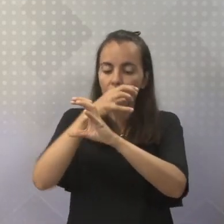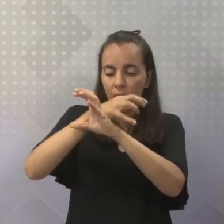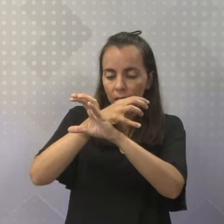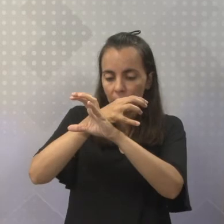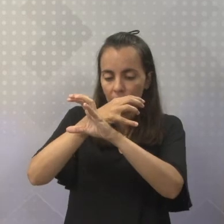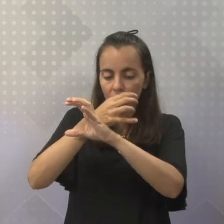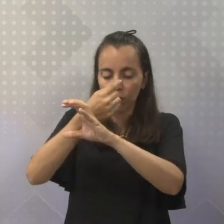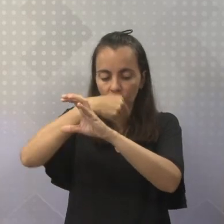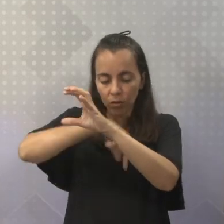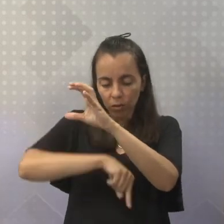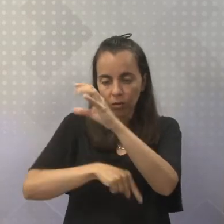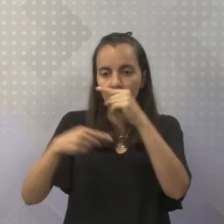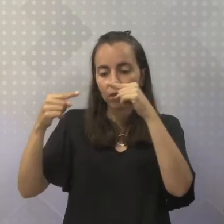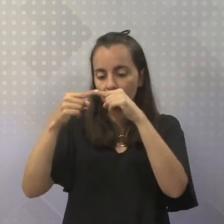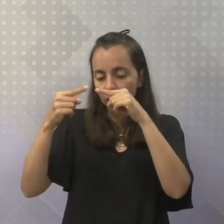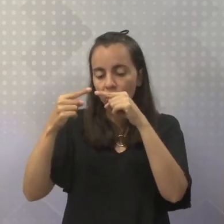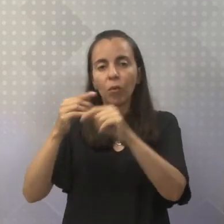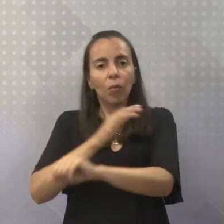esquelético e o muscular.